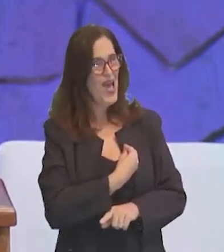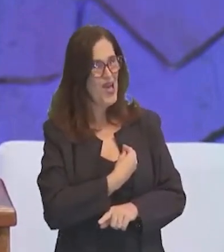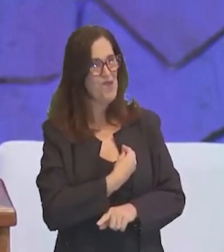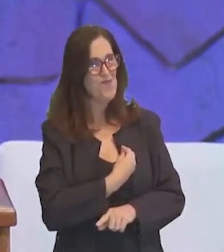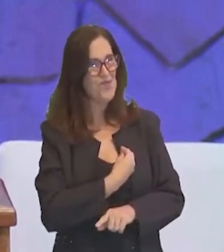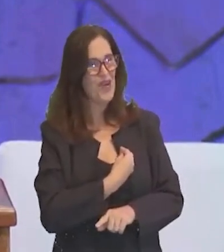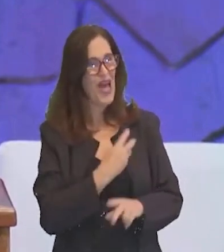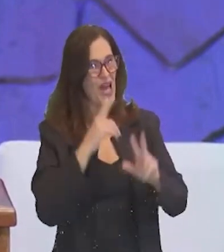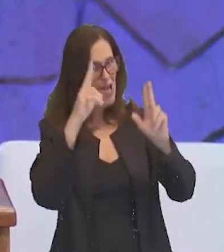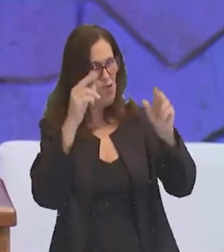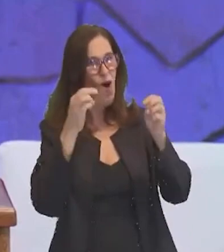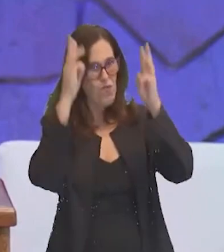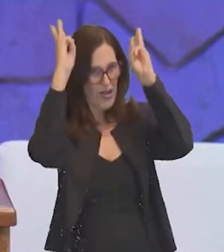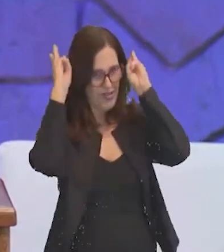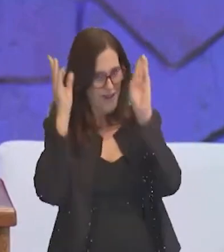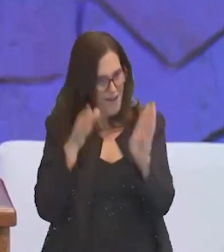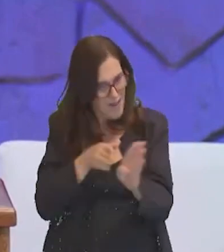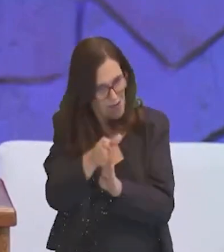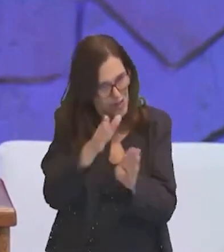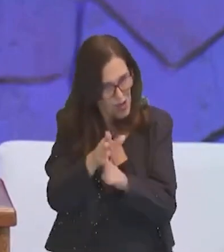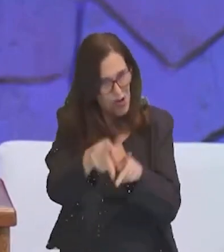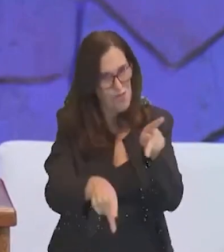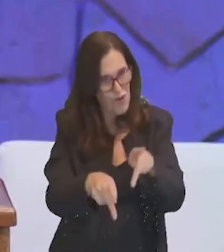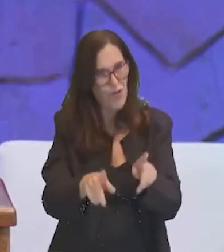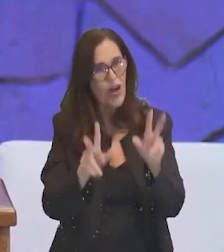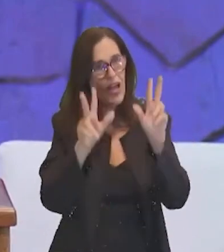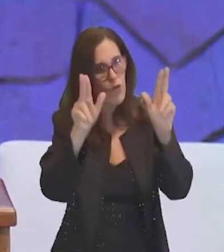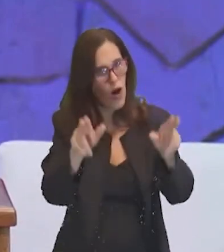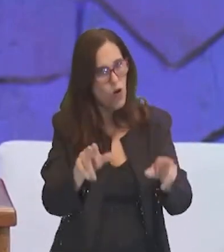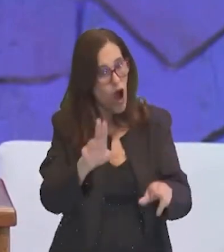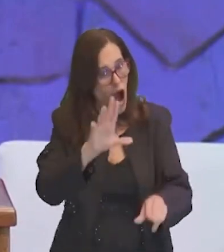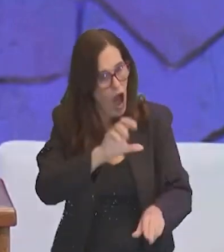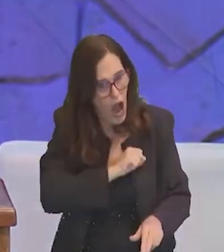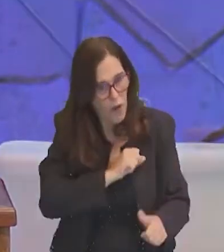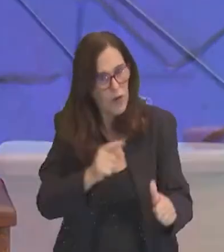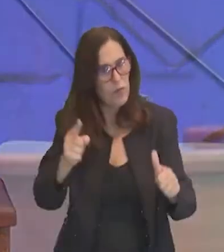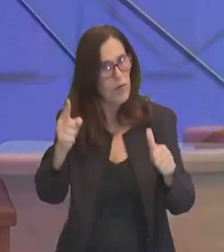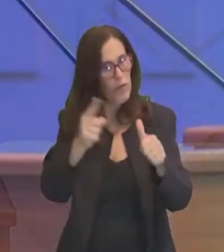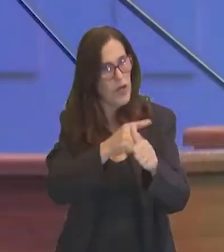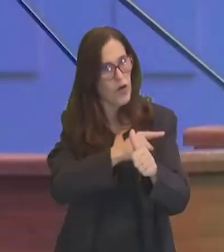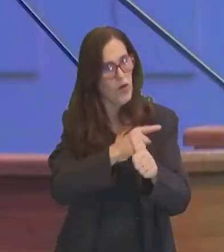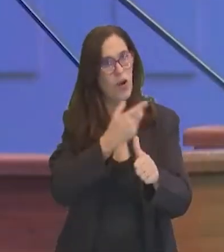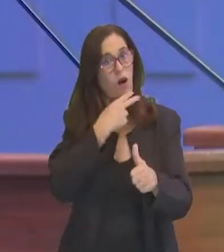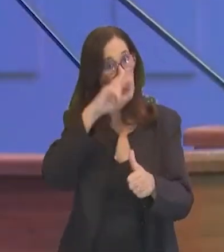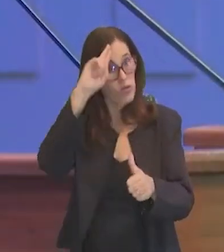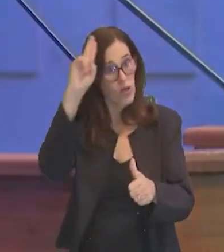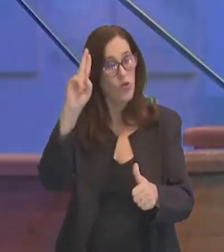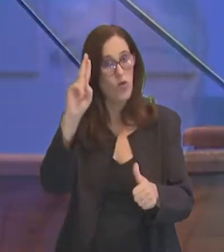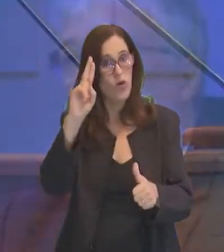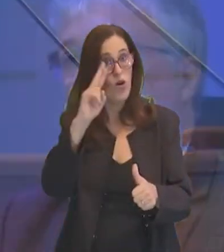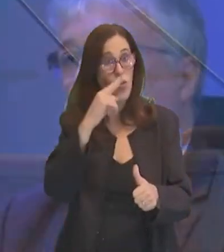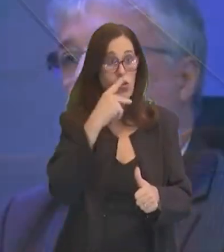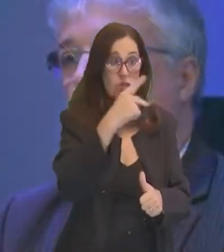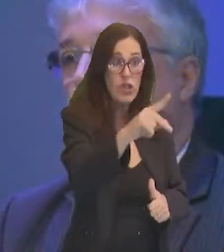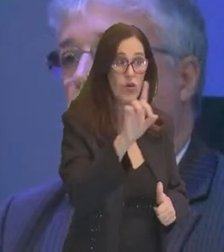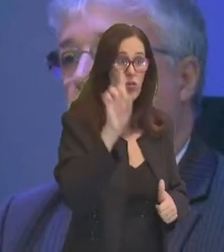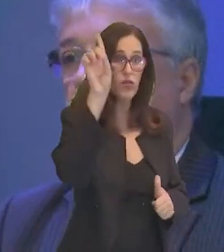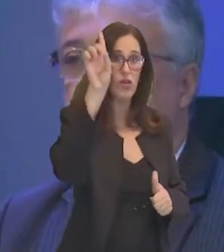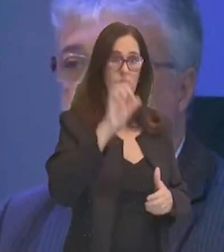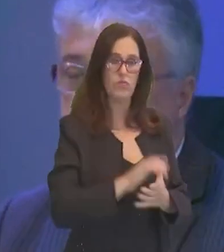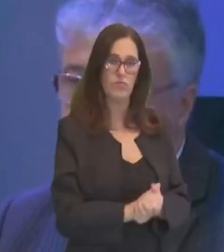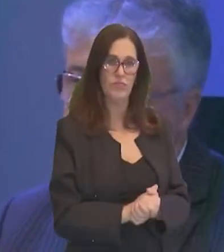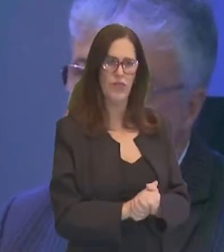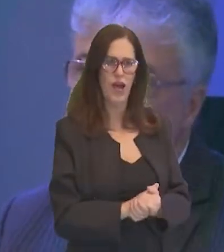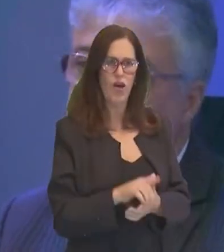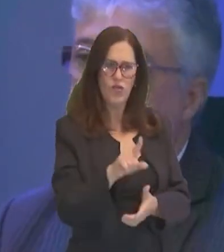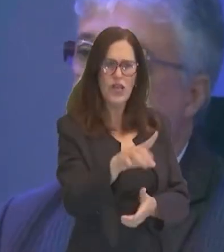Moisés trouxe ao povo. Ame, em primeiro lugar, o Senhor, o seu Deus. Você